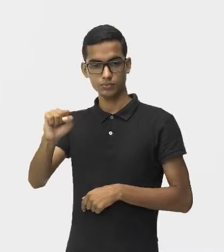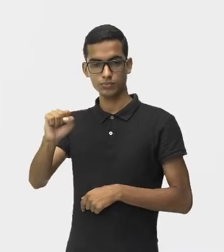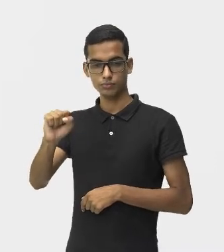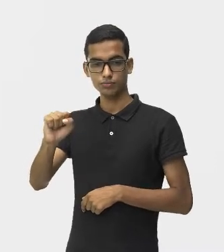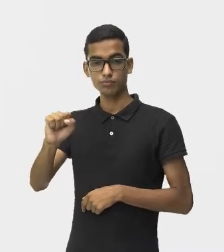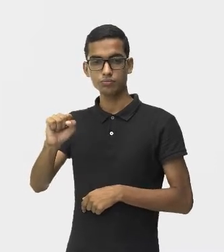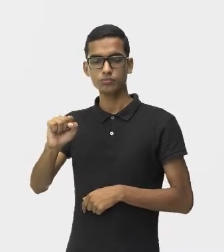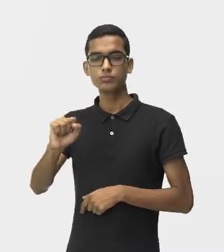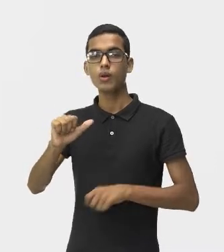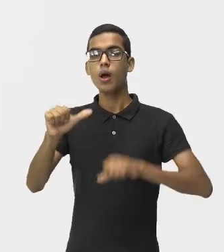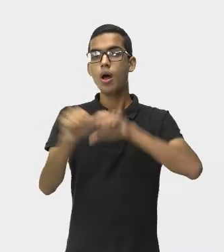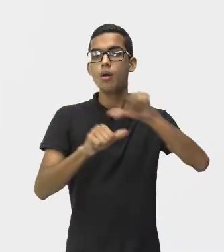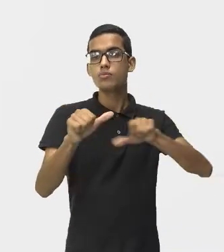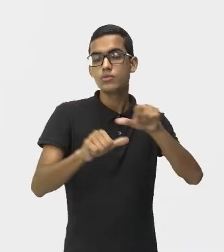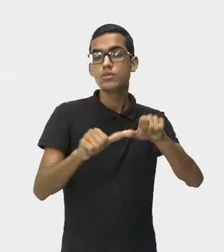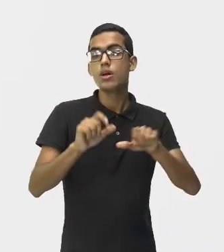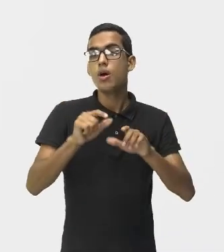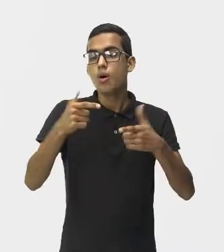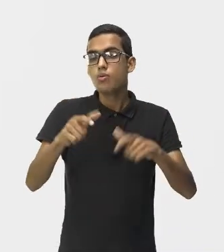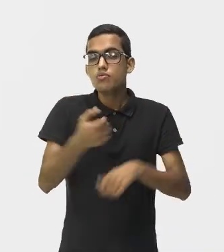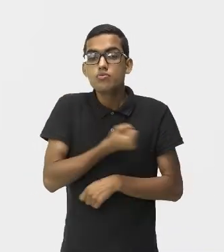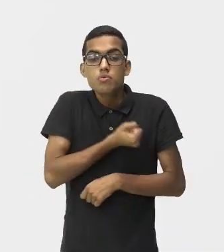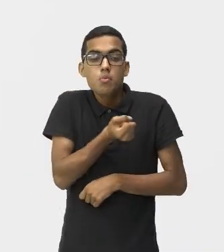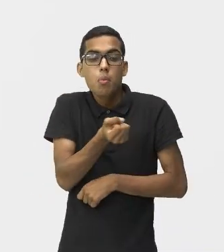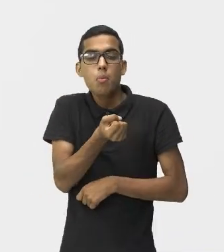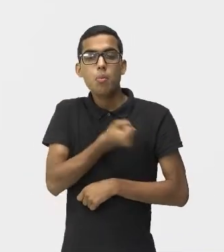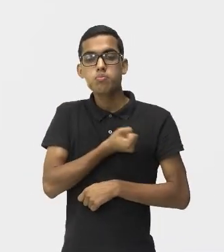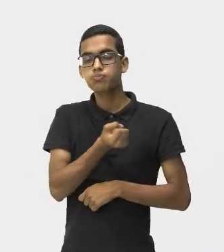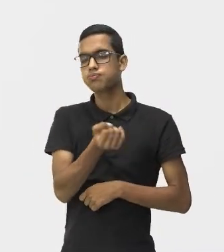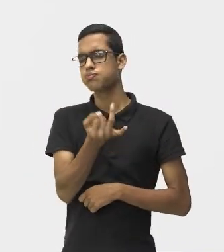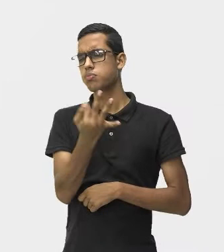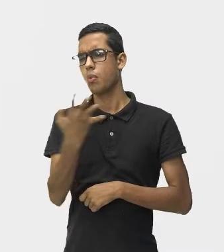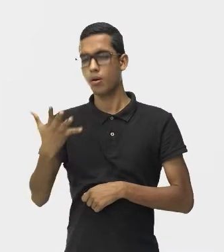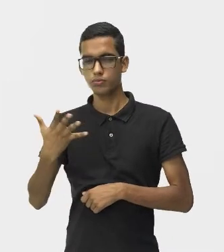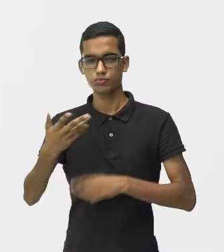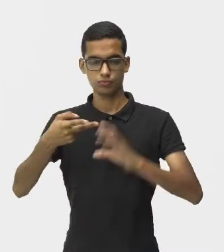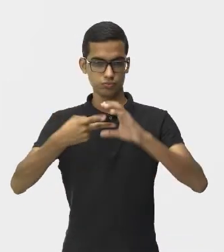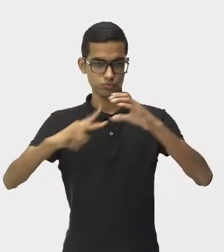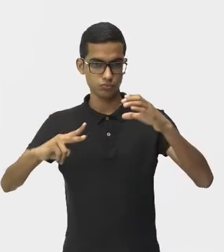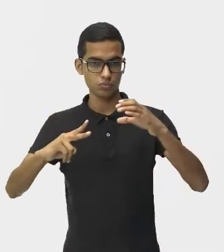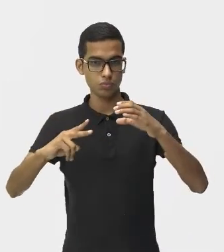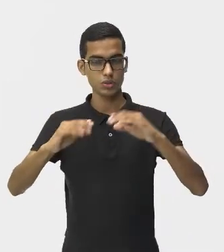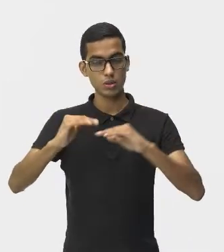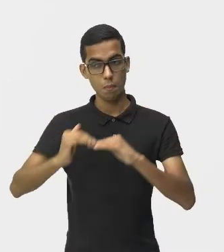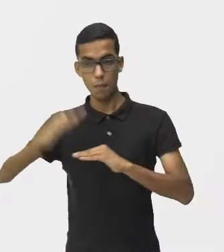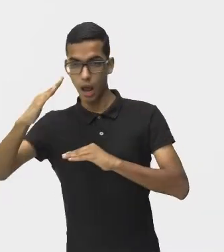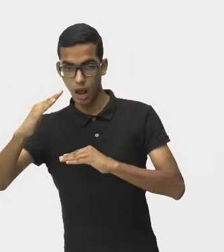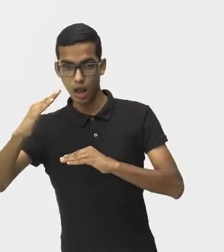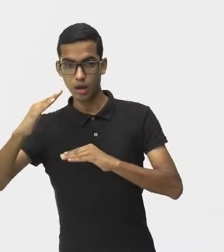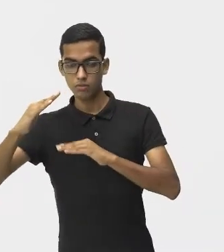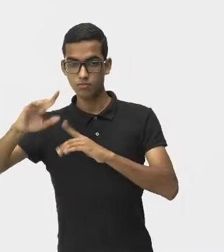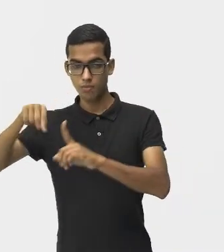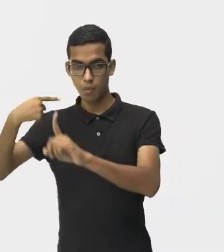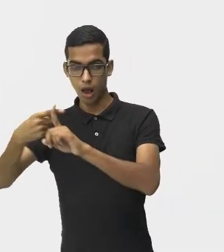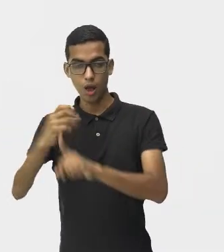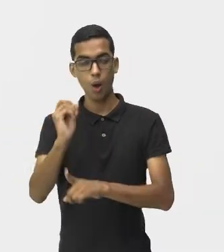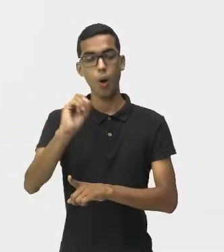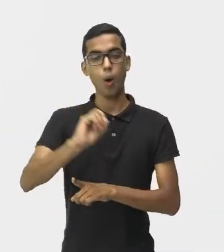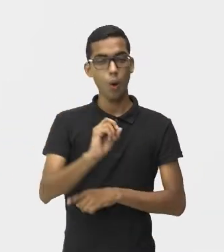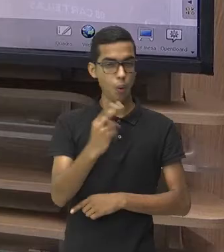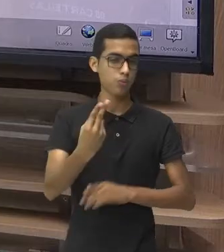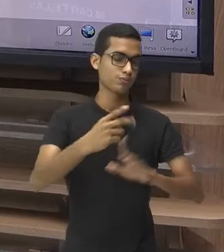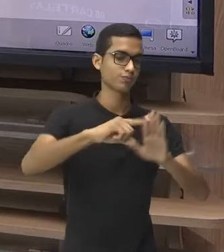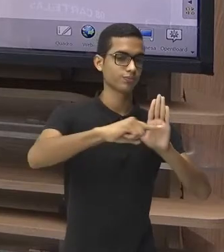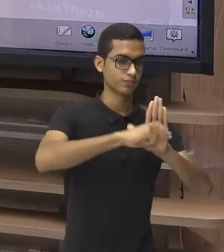número, na quantidade de cromossomos, que pode ser a mais ou a menos. Tá? Então, quantas mutações cromossômicas? O que pode